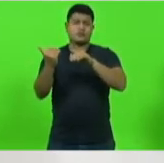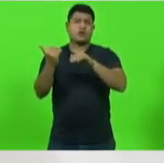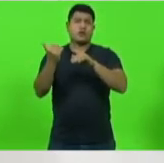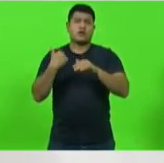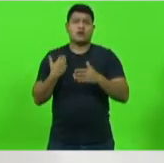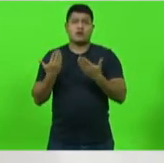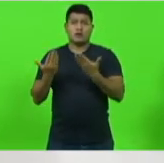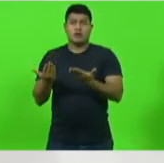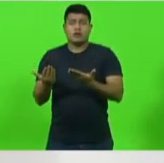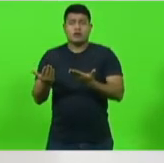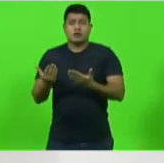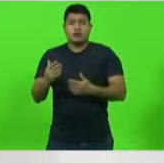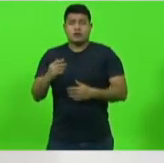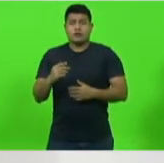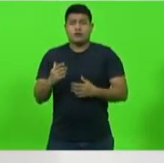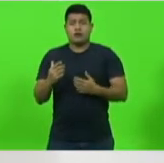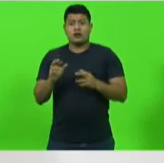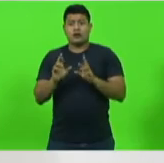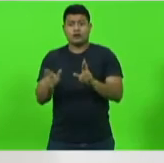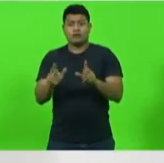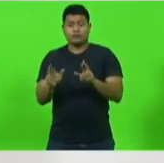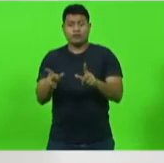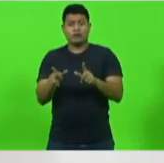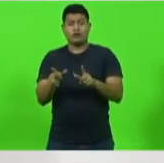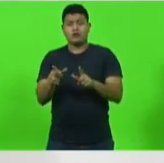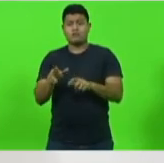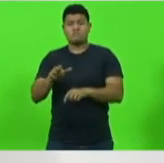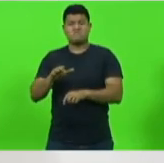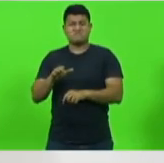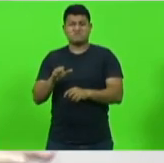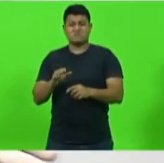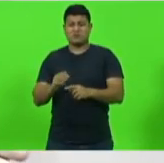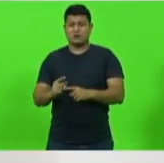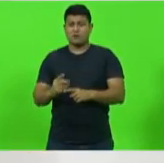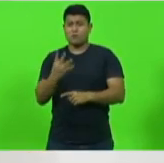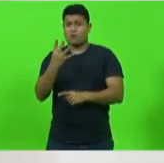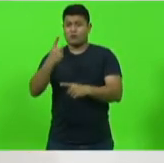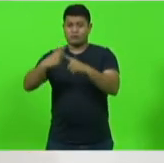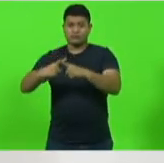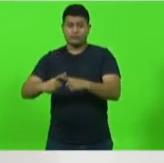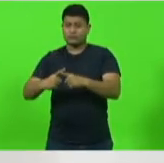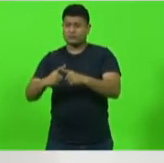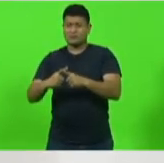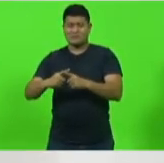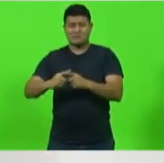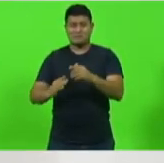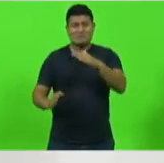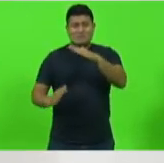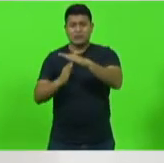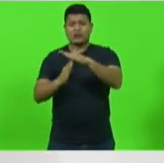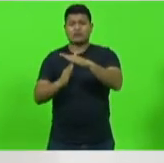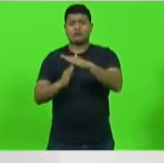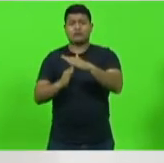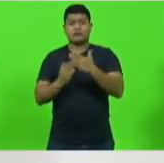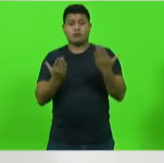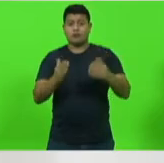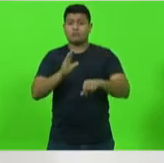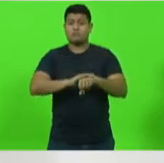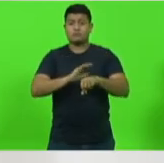uma diferença de, no máximo, 4 vezes, deveria ter proposto a revogação. Não fez. Assim,